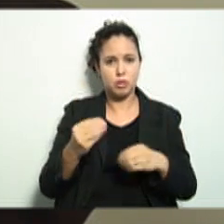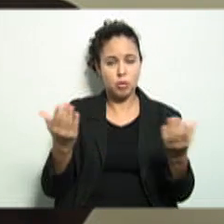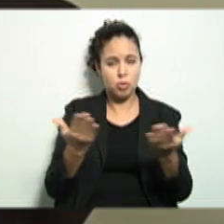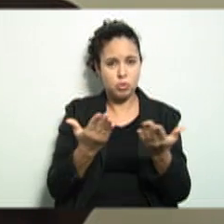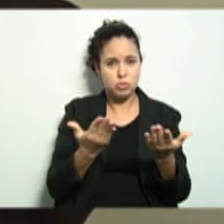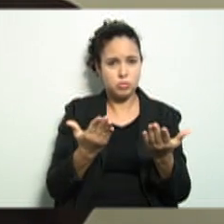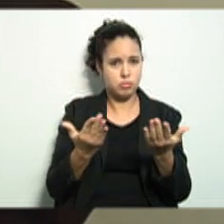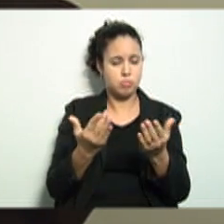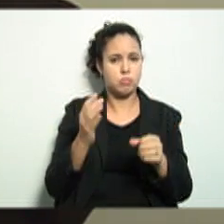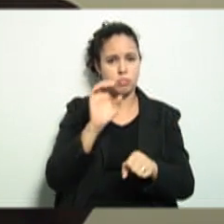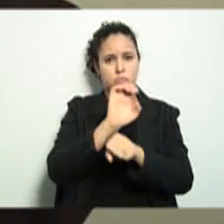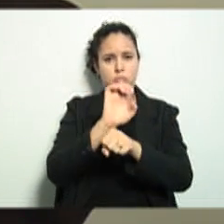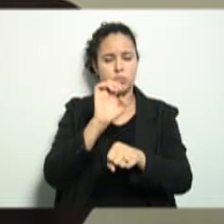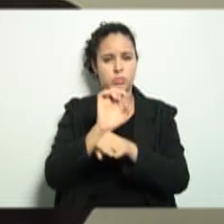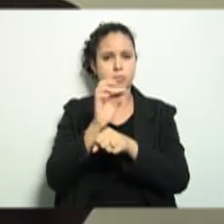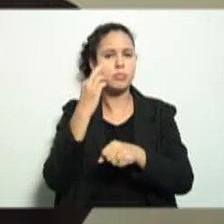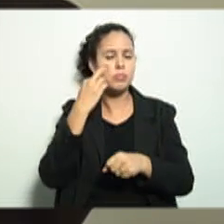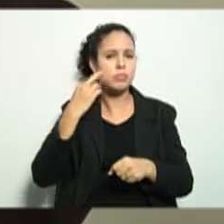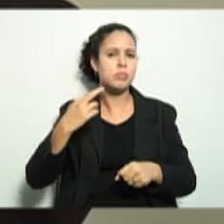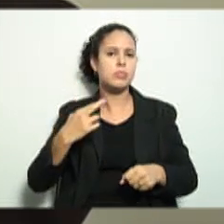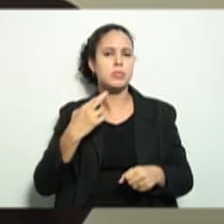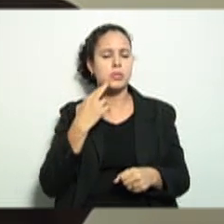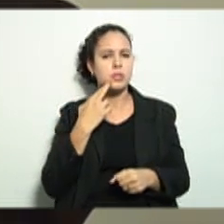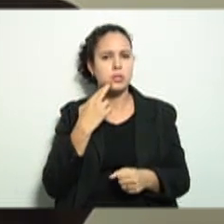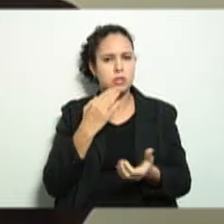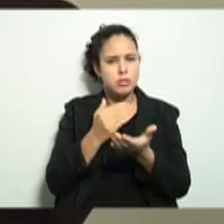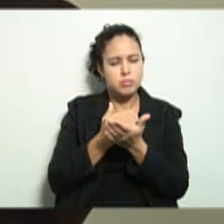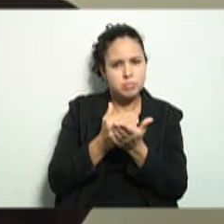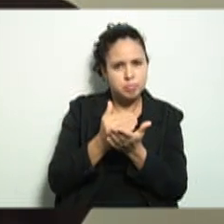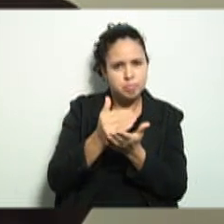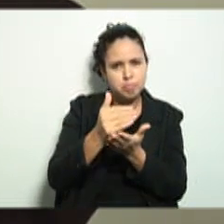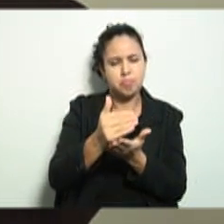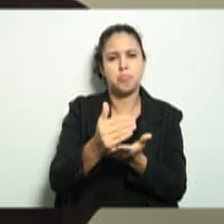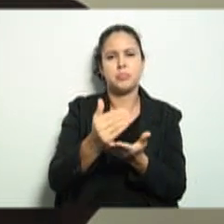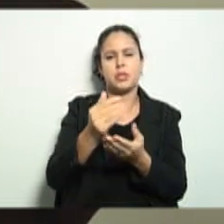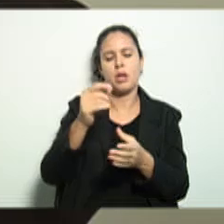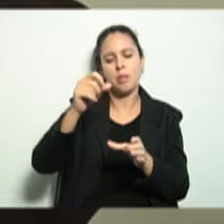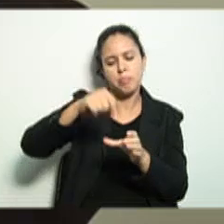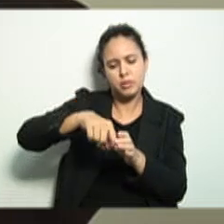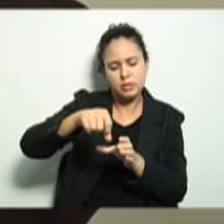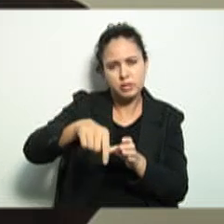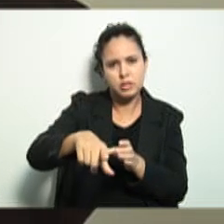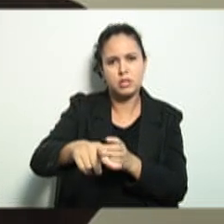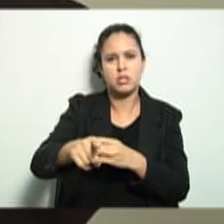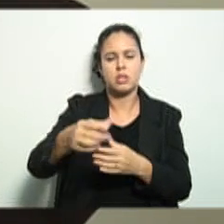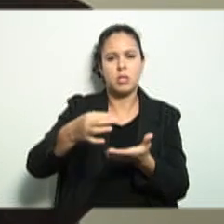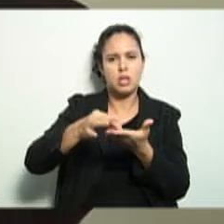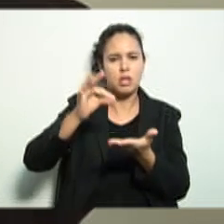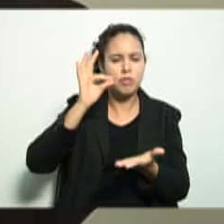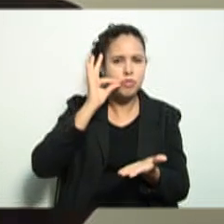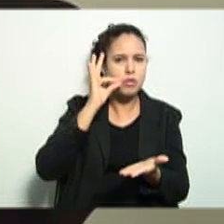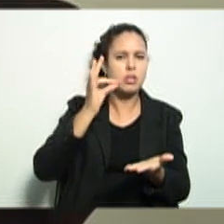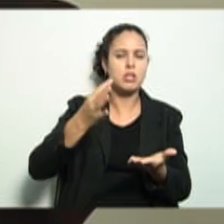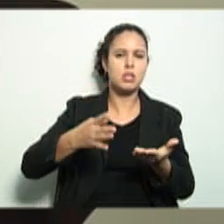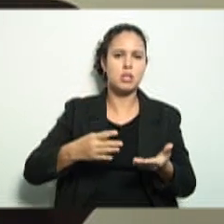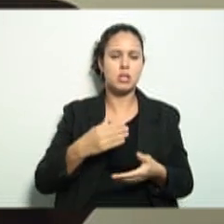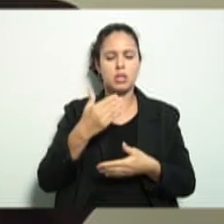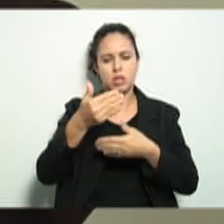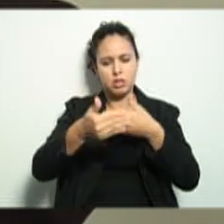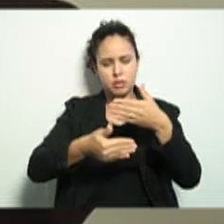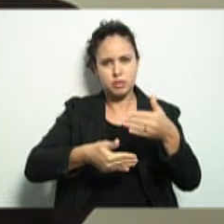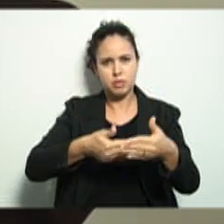Rondônia, ela buscasse o setor cafeeiro, a princípio, e aí, posteriormente, nós tivemos